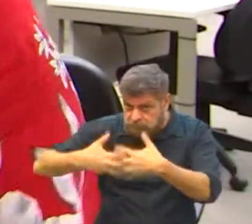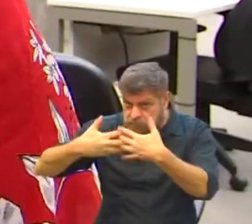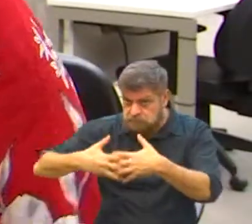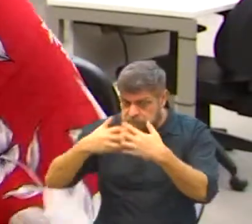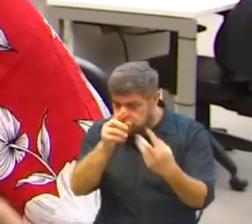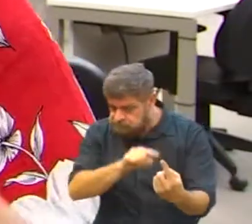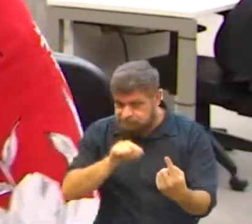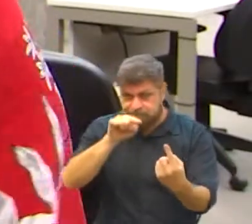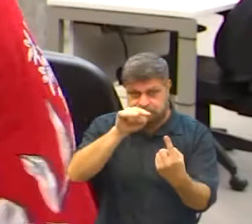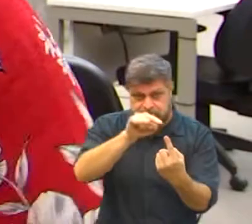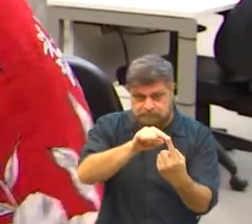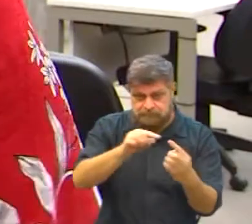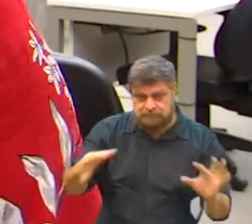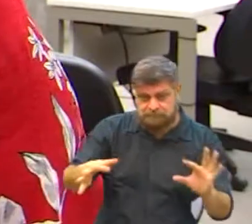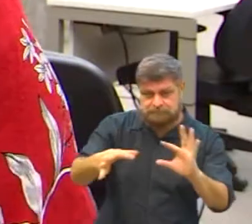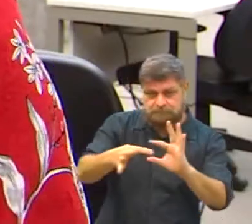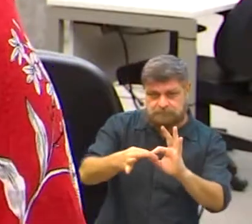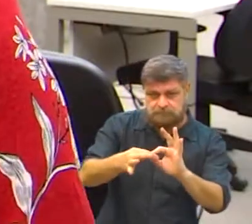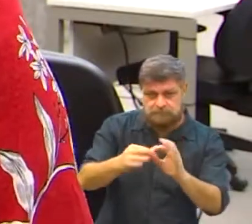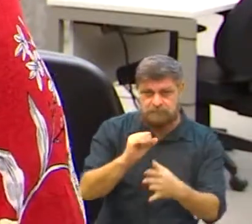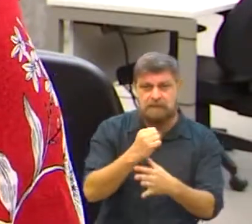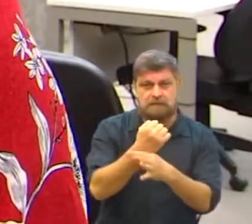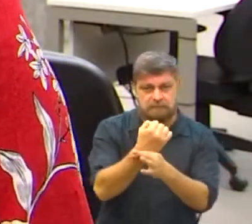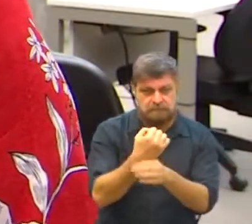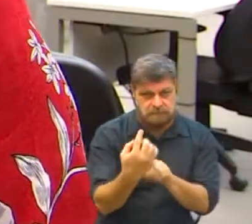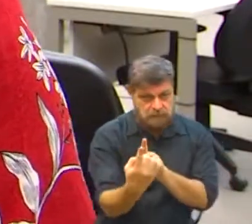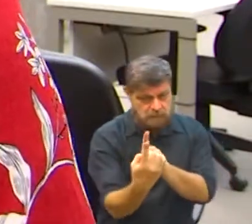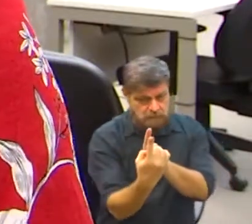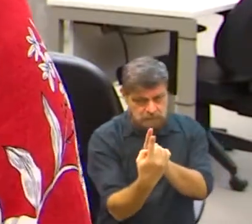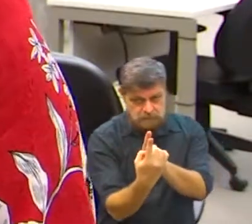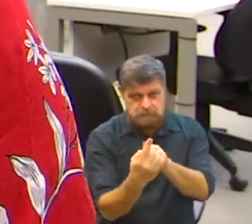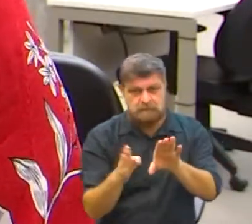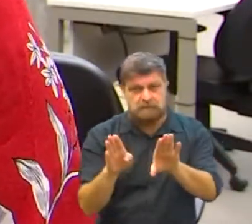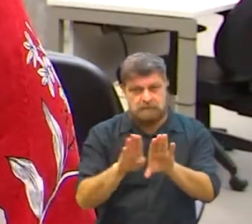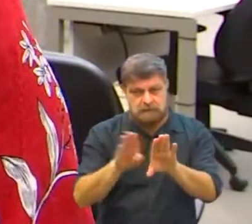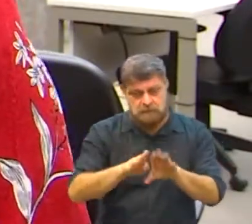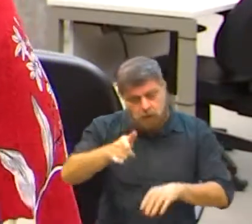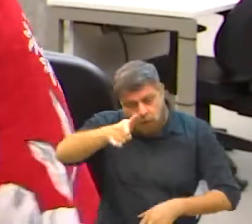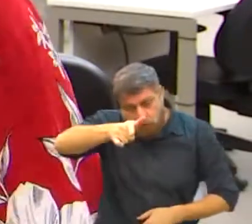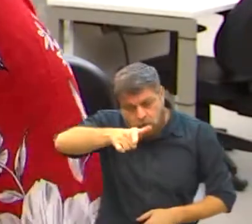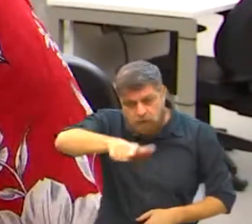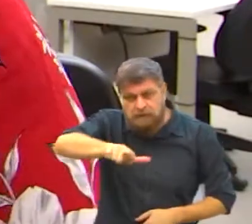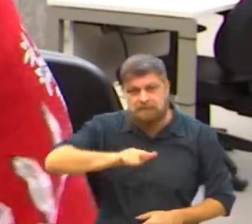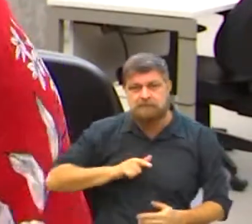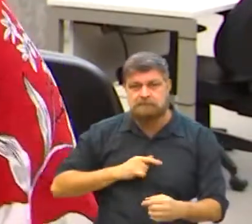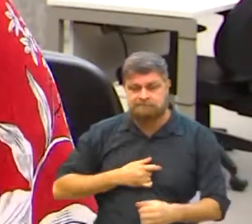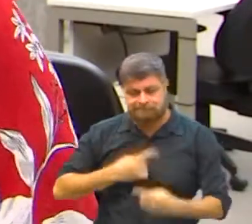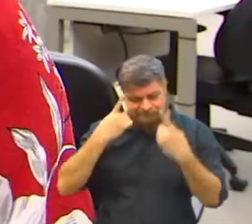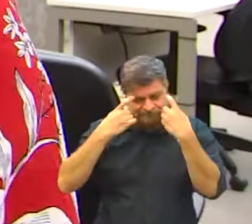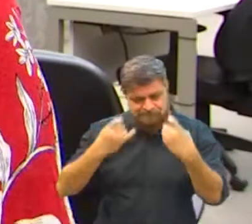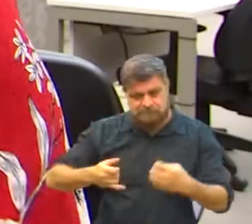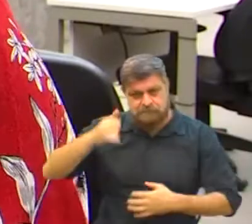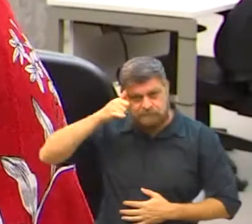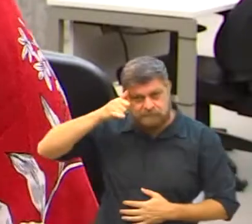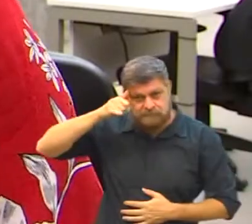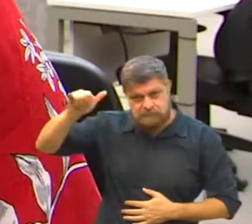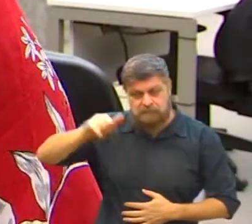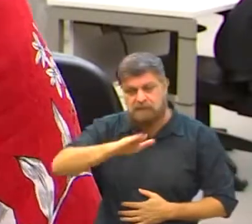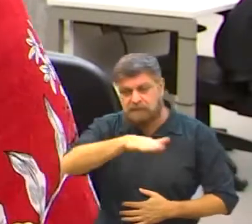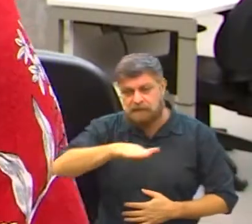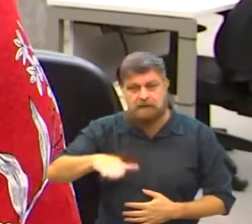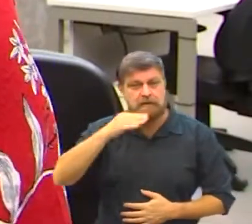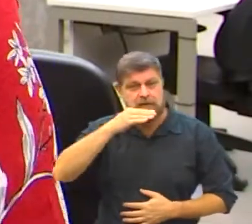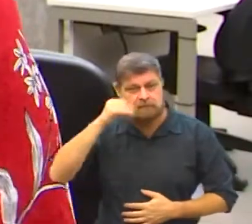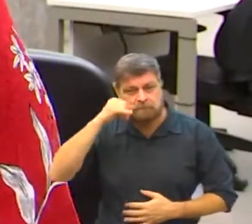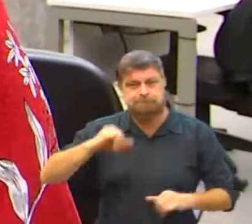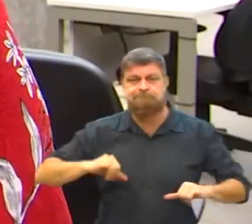estão envolvidas e estão, né, interligadas, para poder garantir o atendimento, né, e, mais uma vez, combater a violência